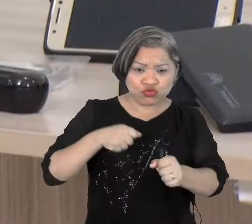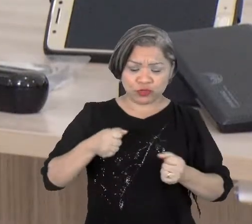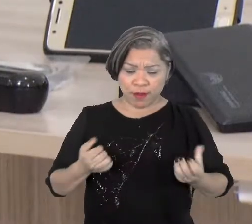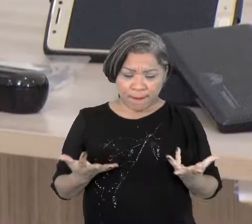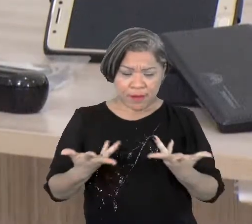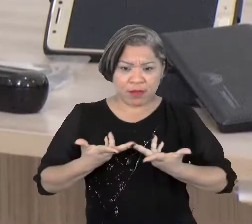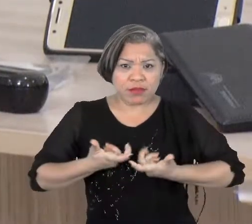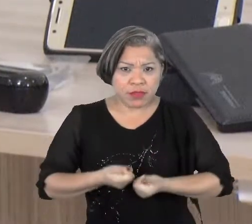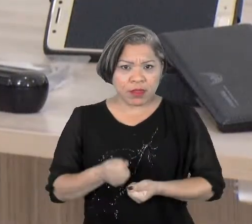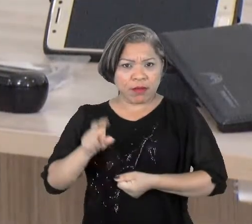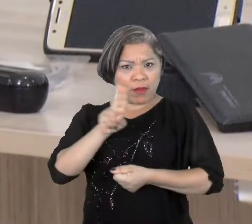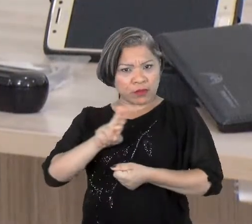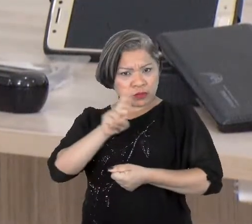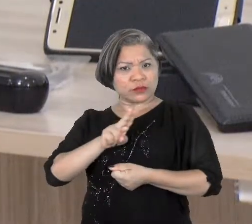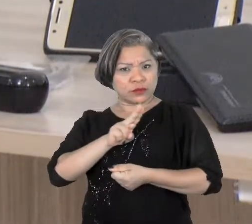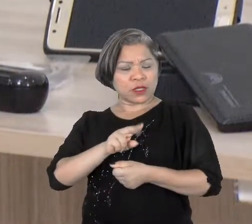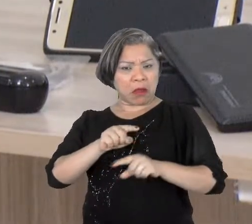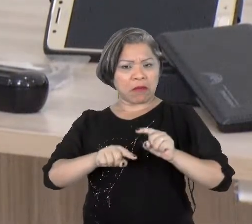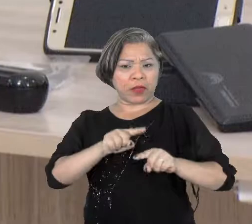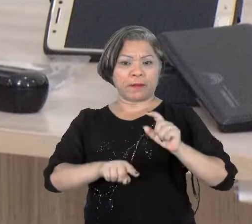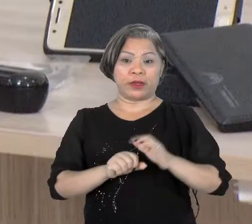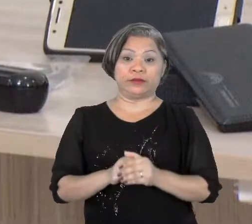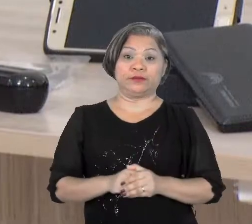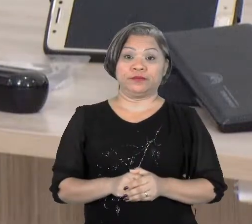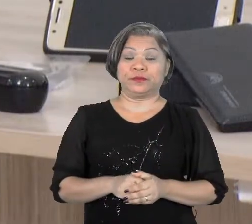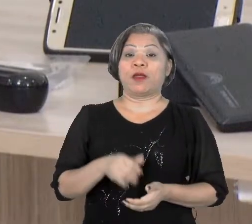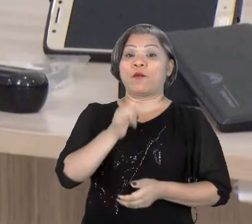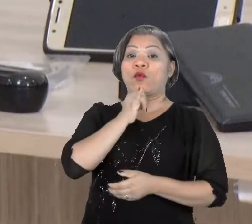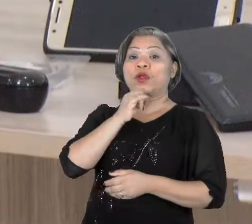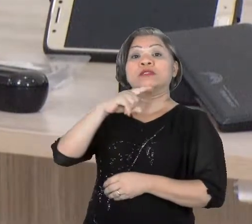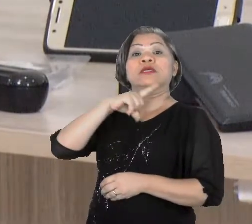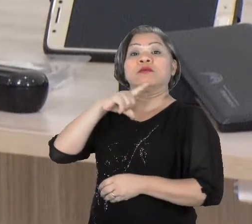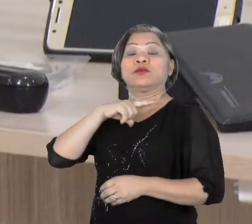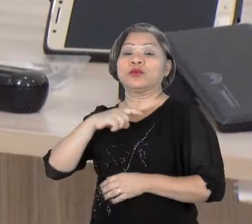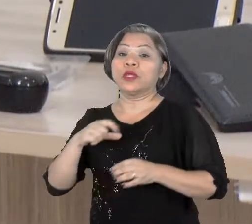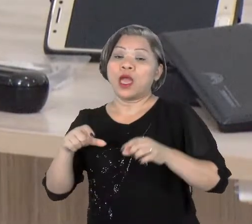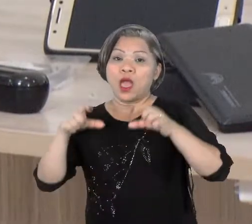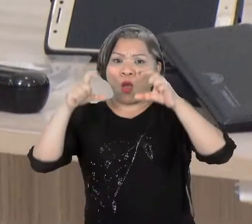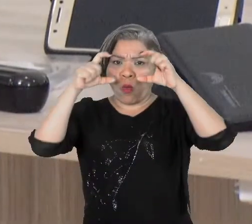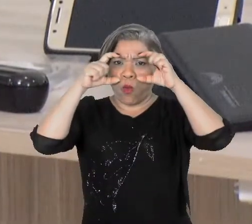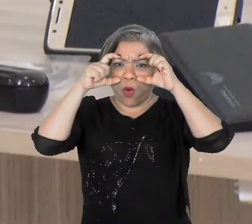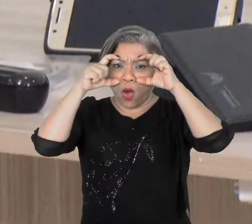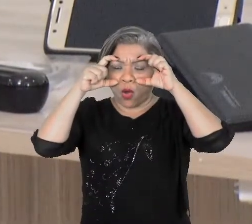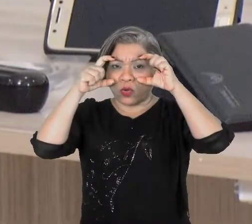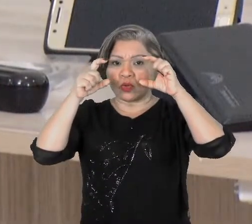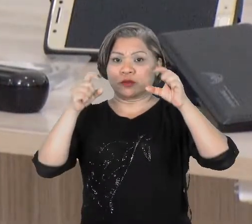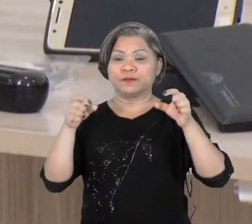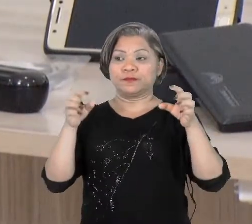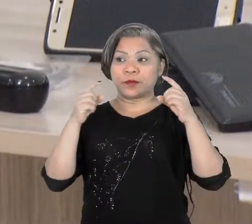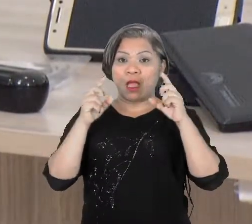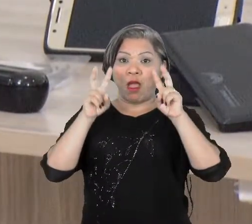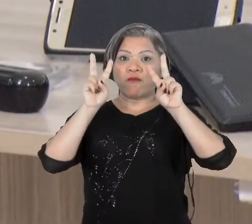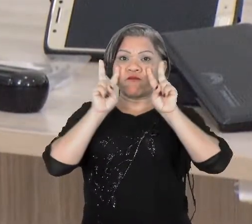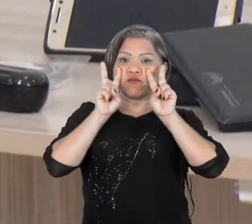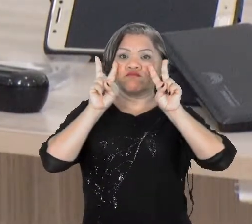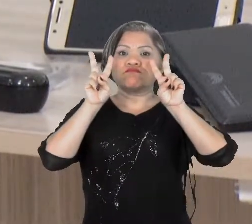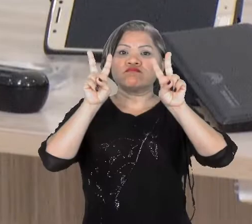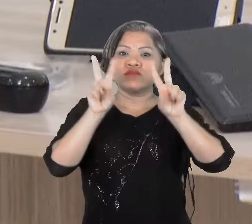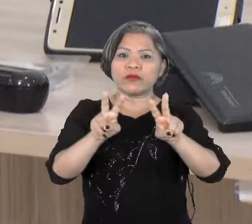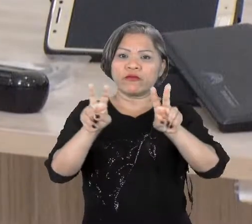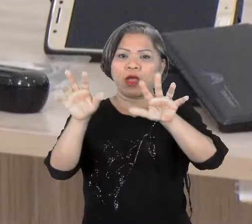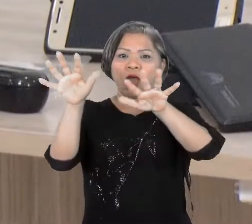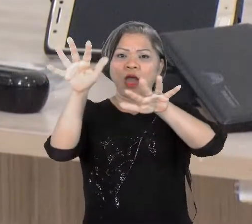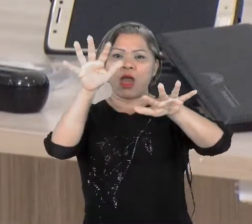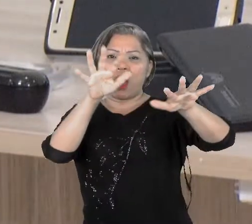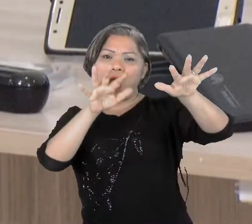o óculos de realidade virtual, que ele proporciona a você ver as coisas de uma maneira diferente.